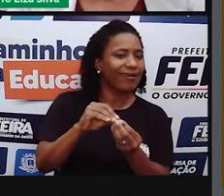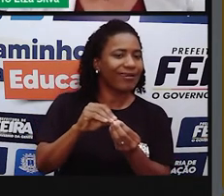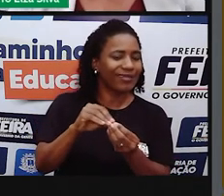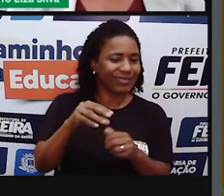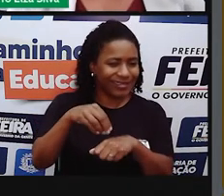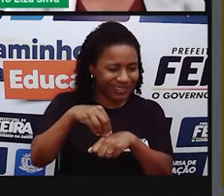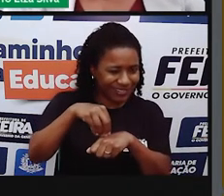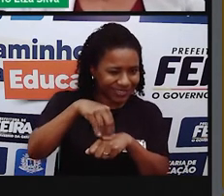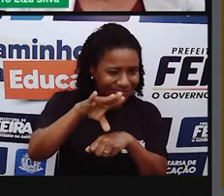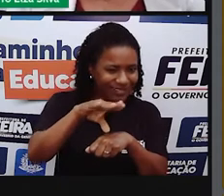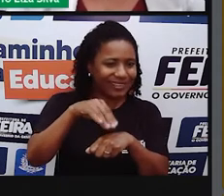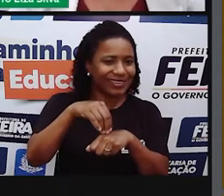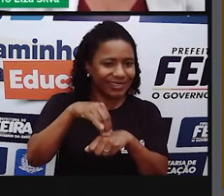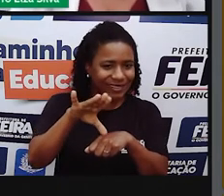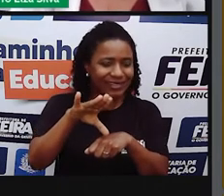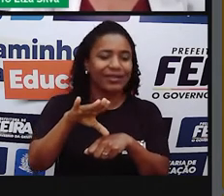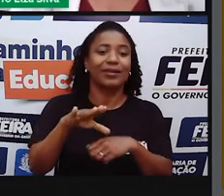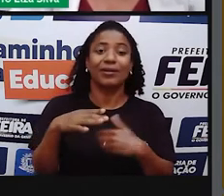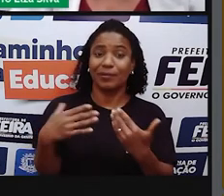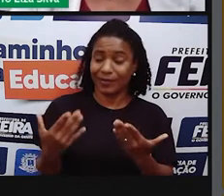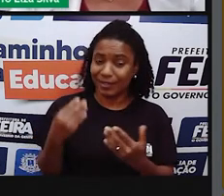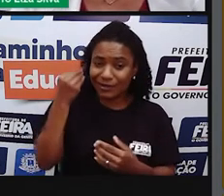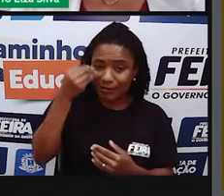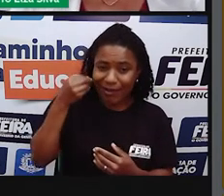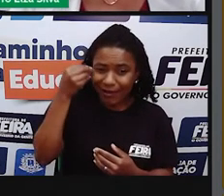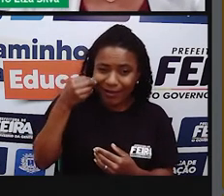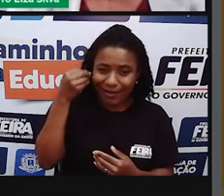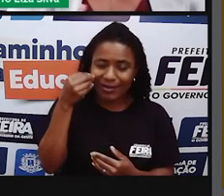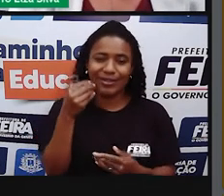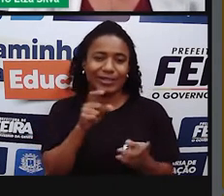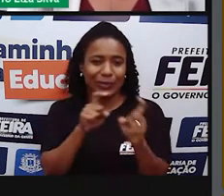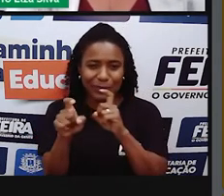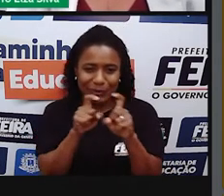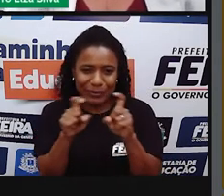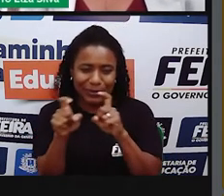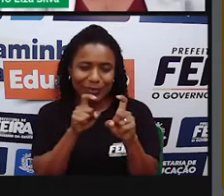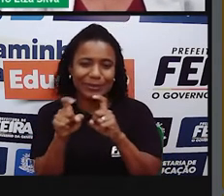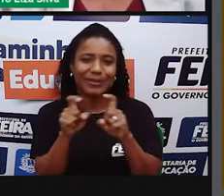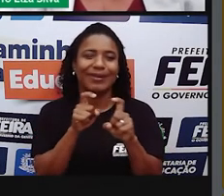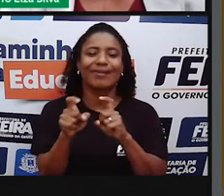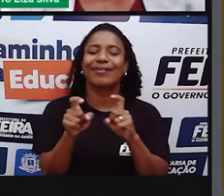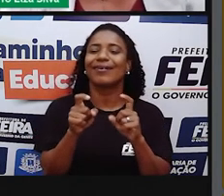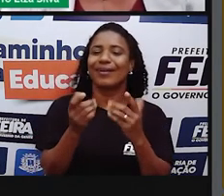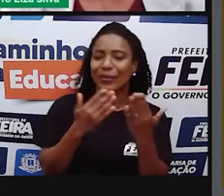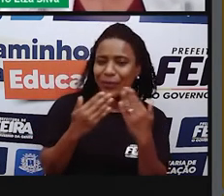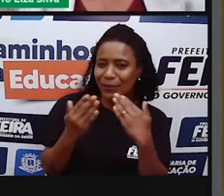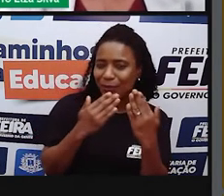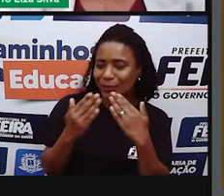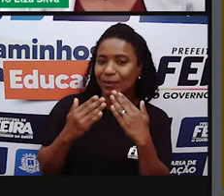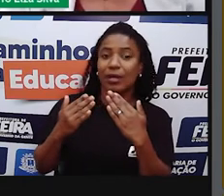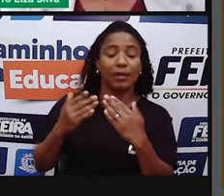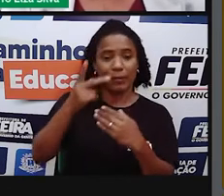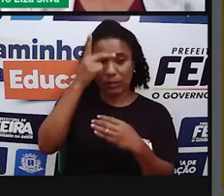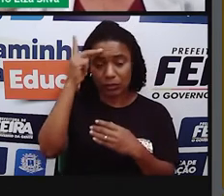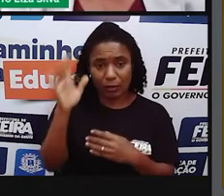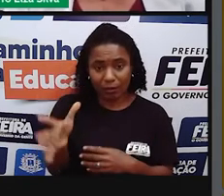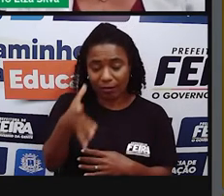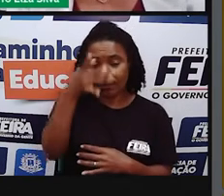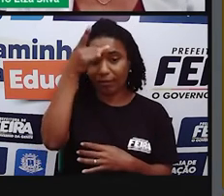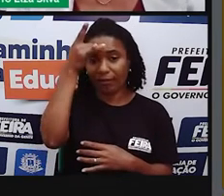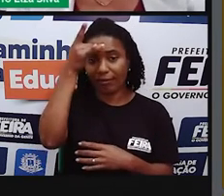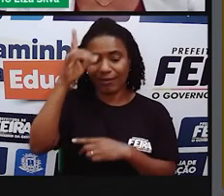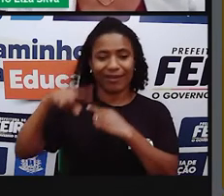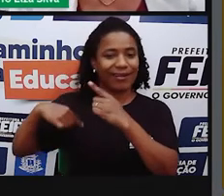no dia a dia, a partir da oralidade, a partir das experiências humanas, e as gerações vão repetindo, geração